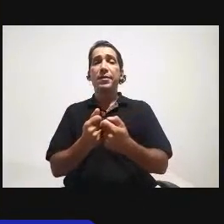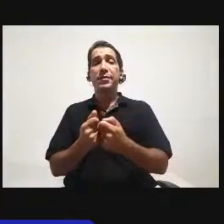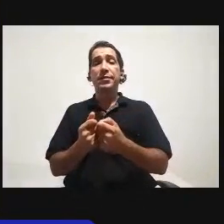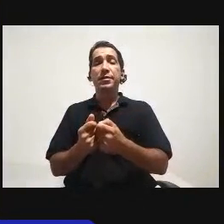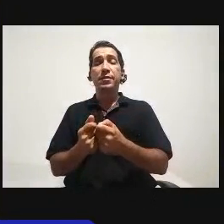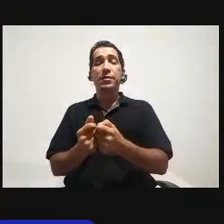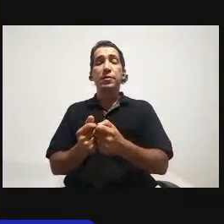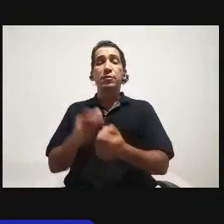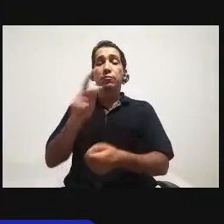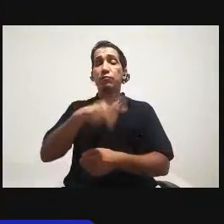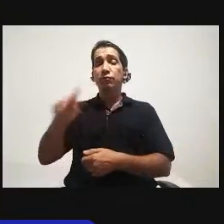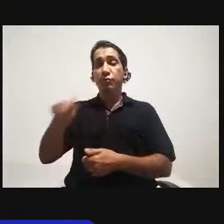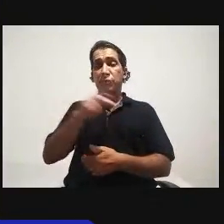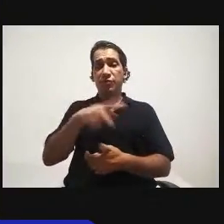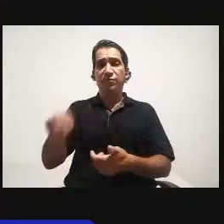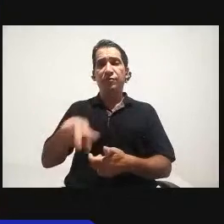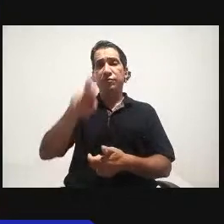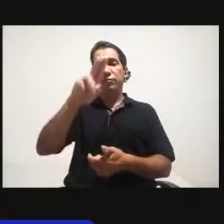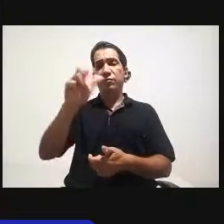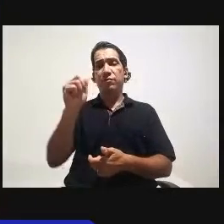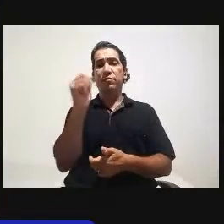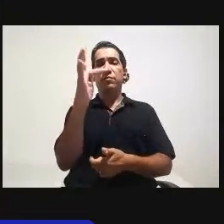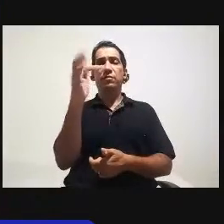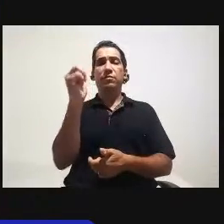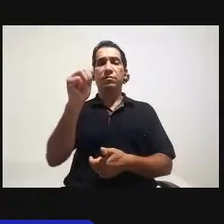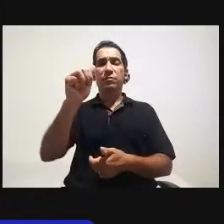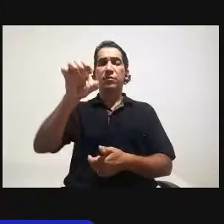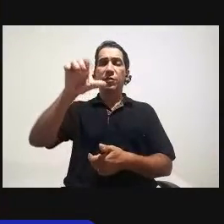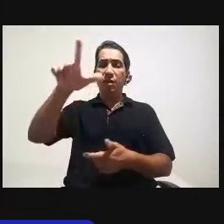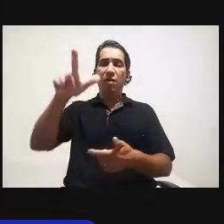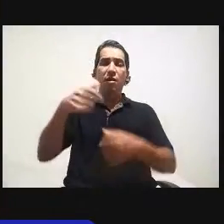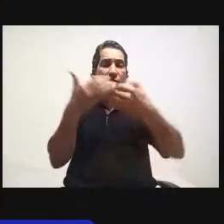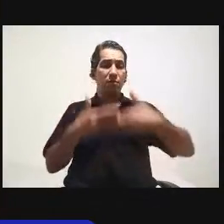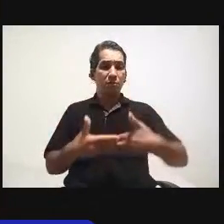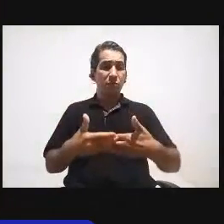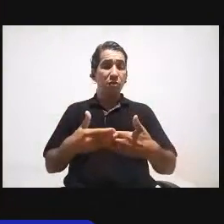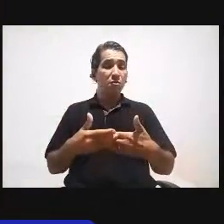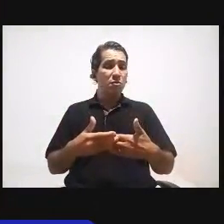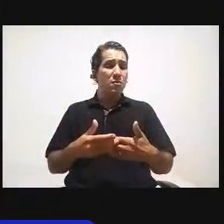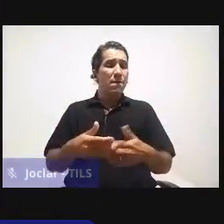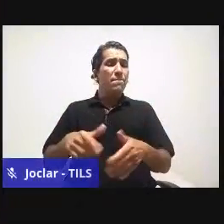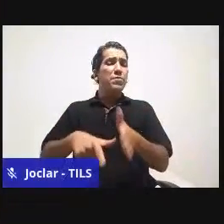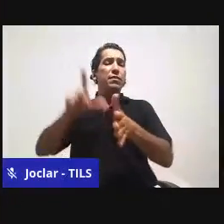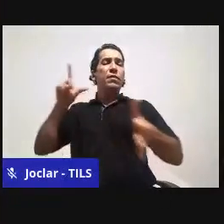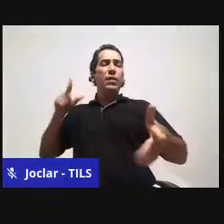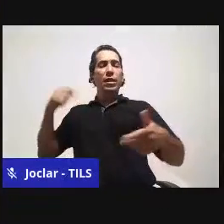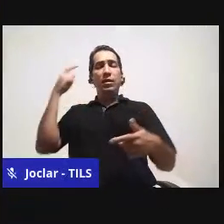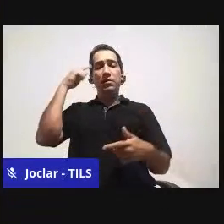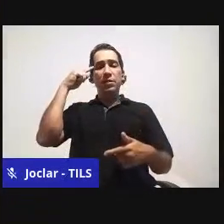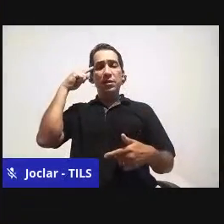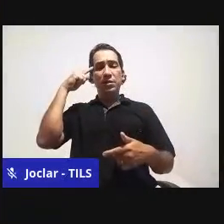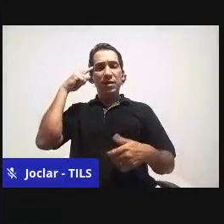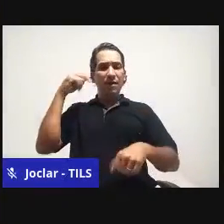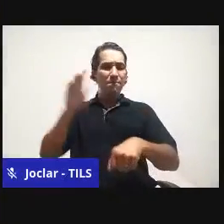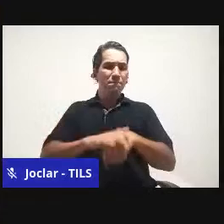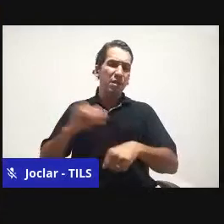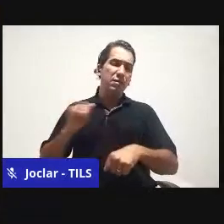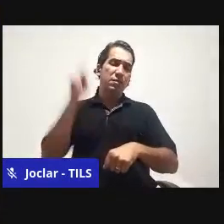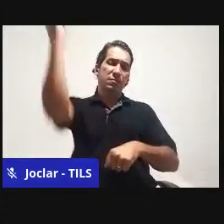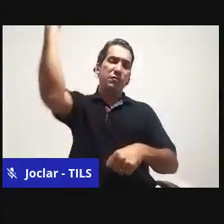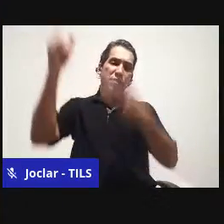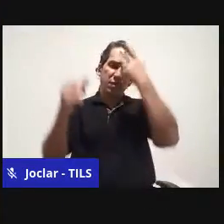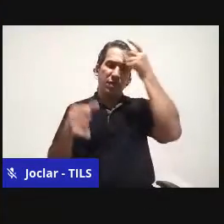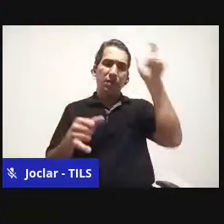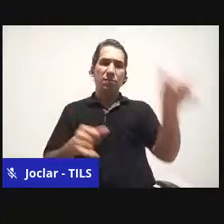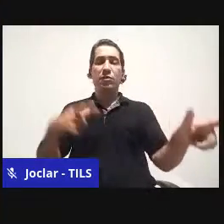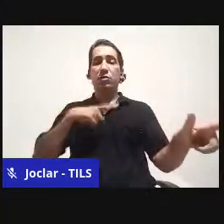responder, é que, de fato, se acreditava que a coisa mais importante que o ser humano tinha em relação aos outros